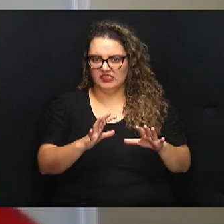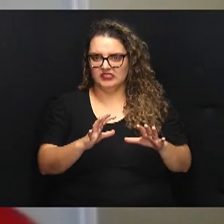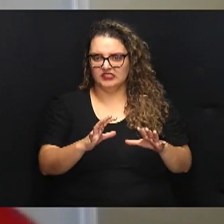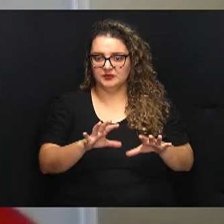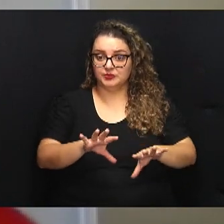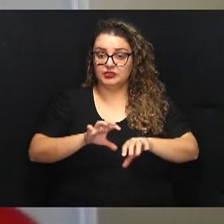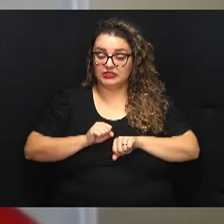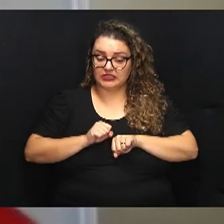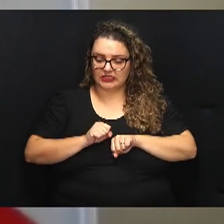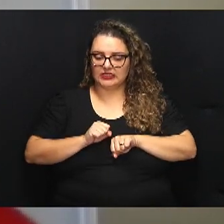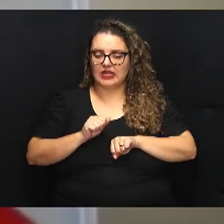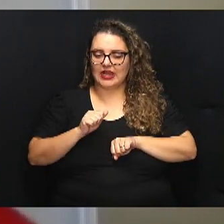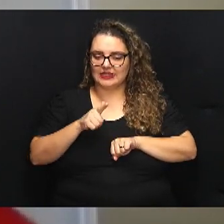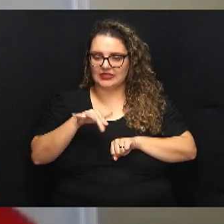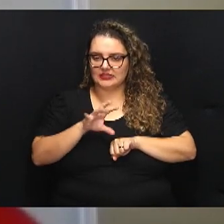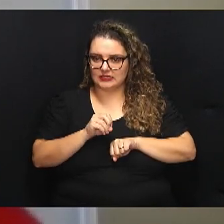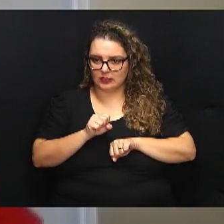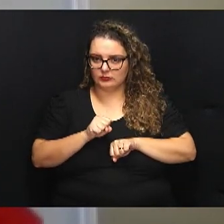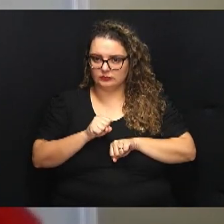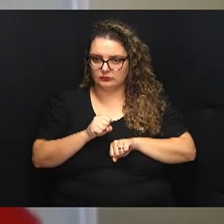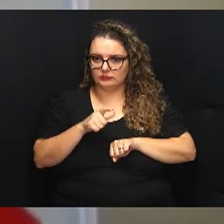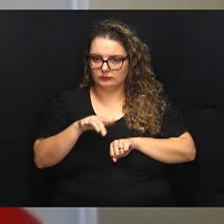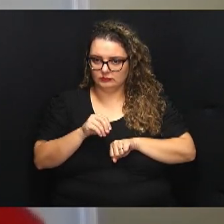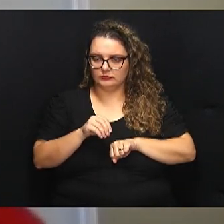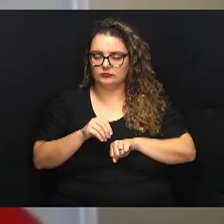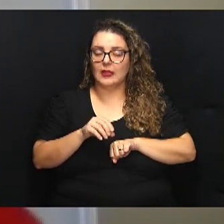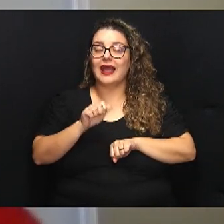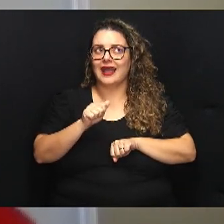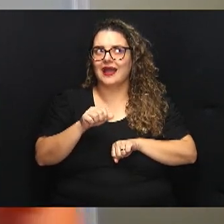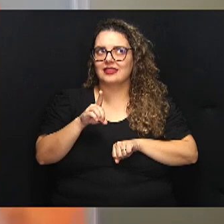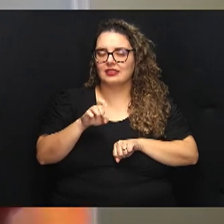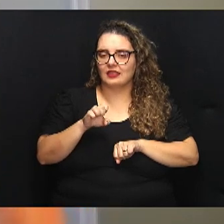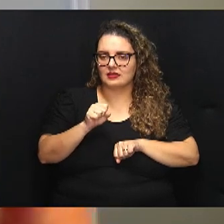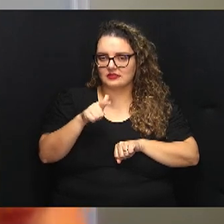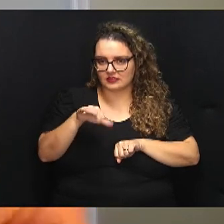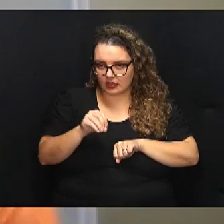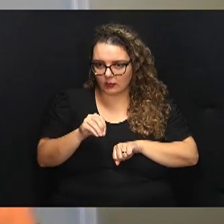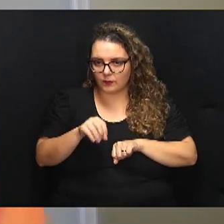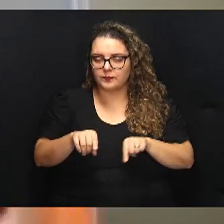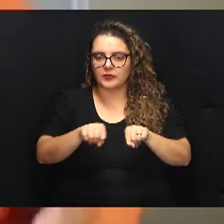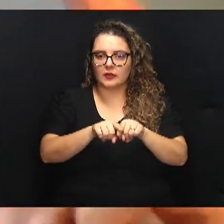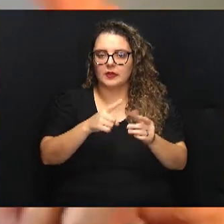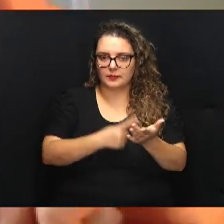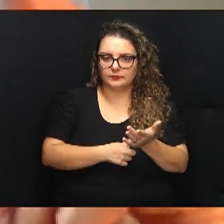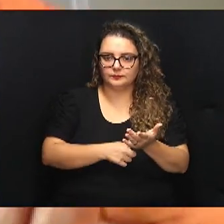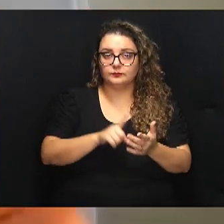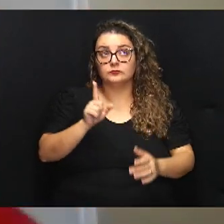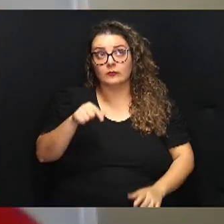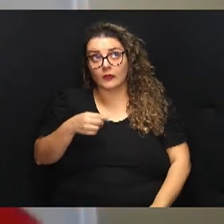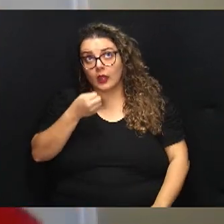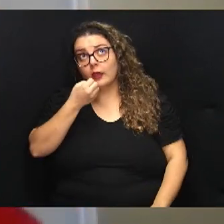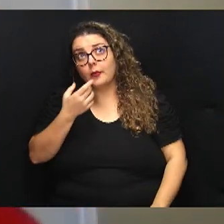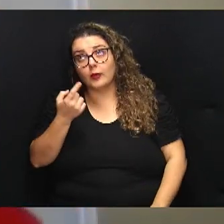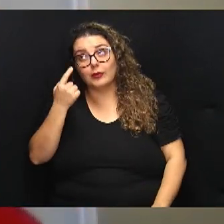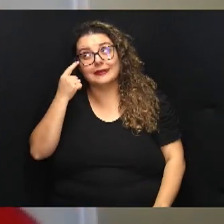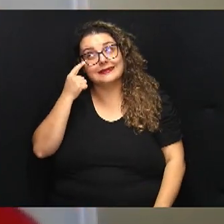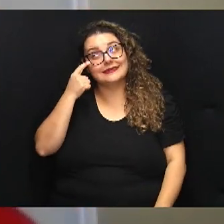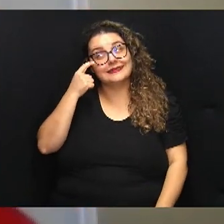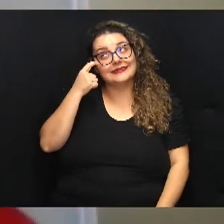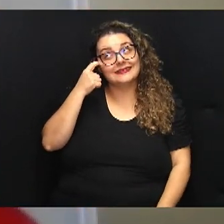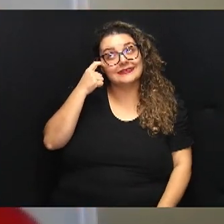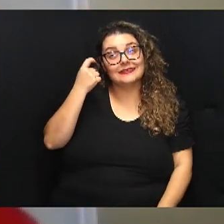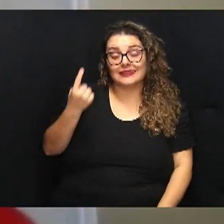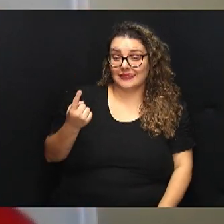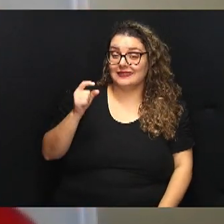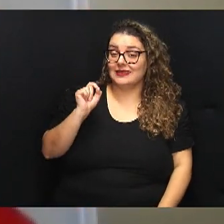adesão e compromisso, é o seguinte: ela é virtuosa em tese no